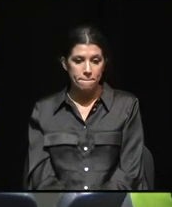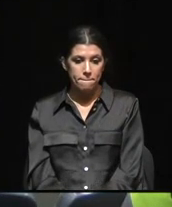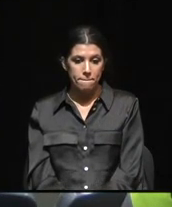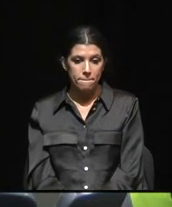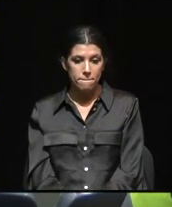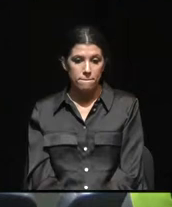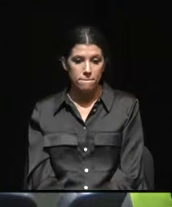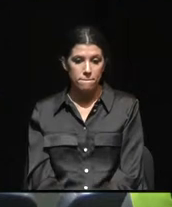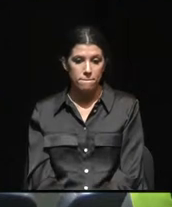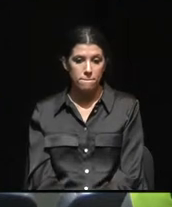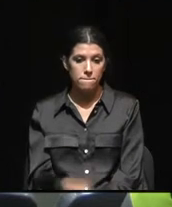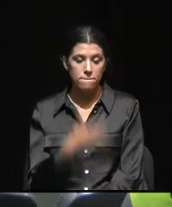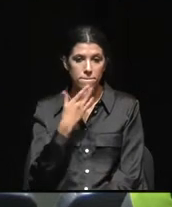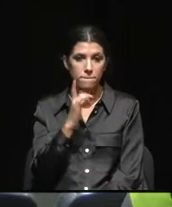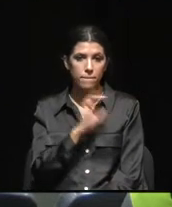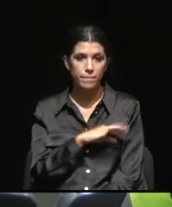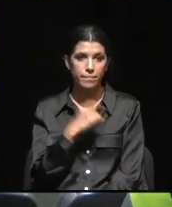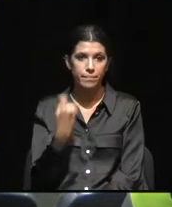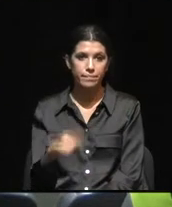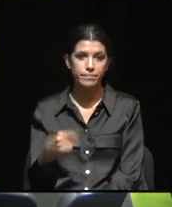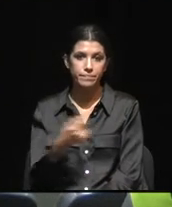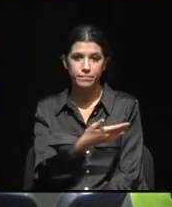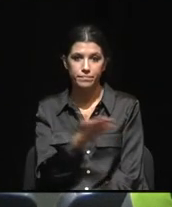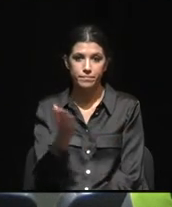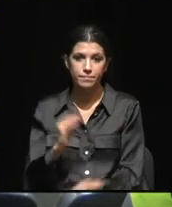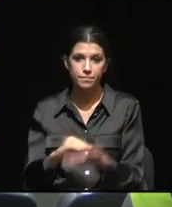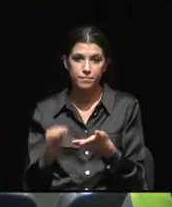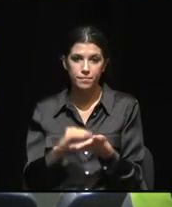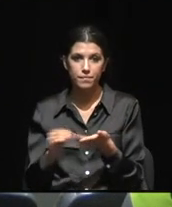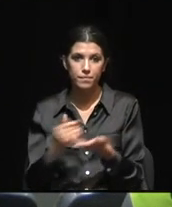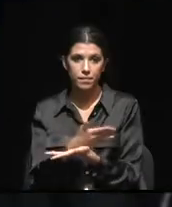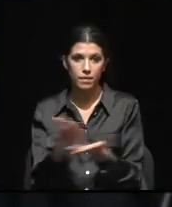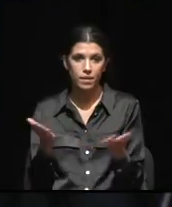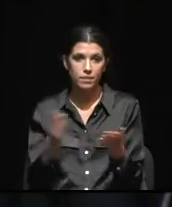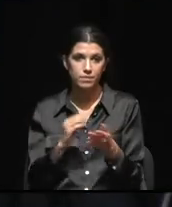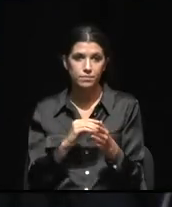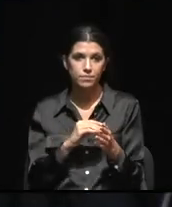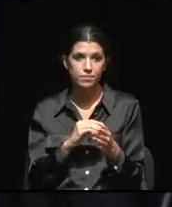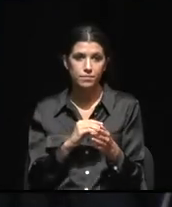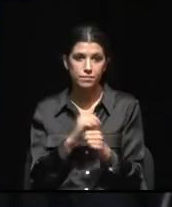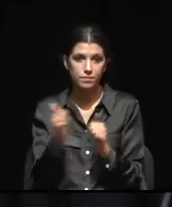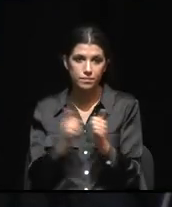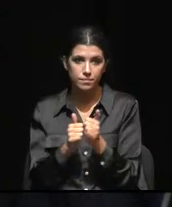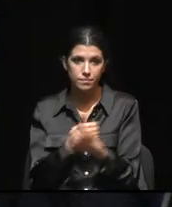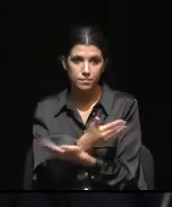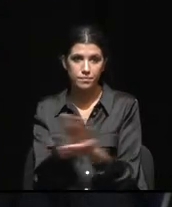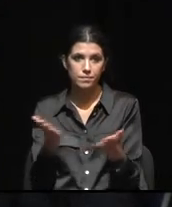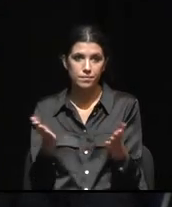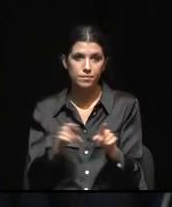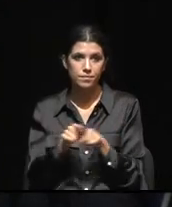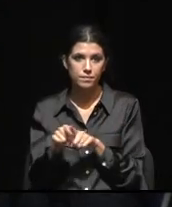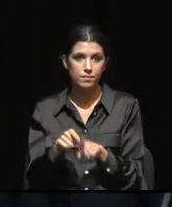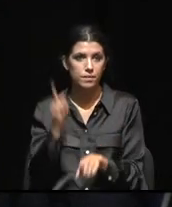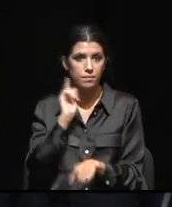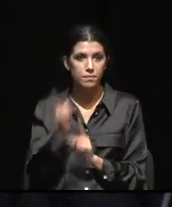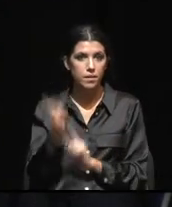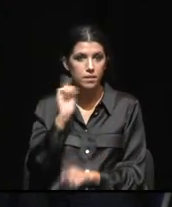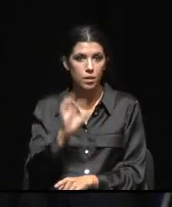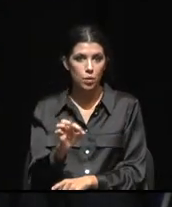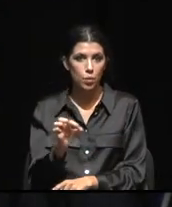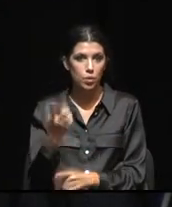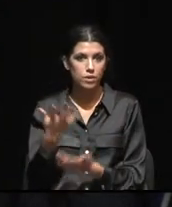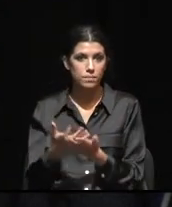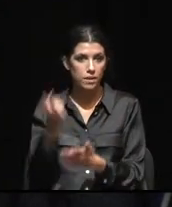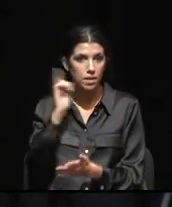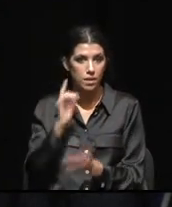voto muito obrigada senhora Presidente senhoras secretárias senhores vereadores e senhores deputados no dia 8 de Março comemorou-se o